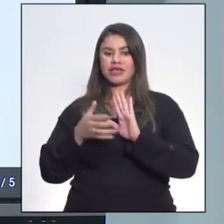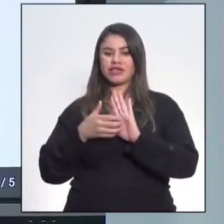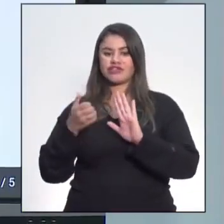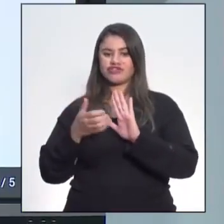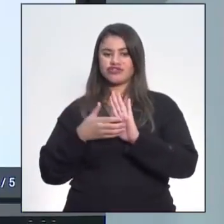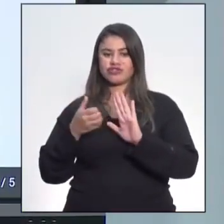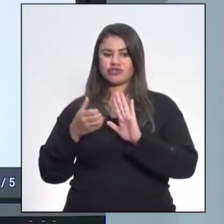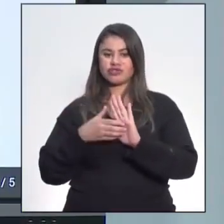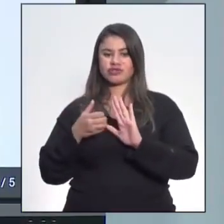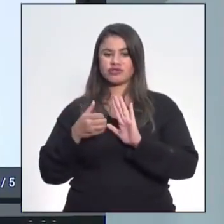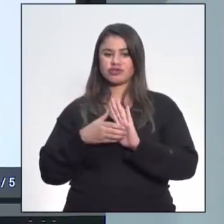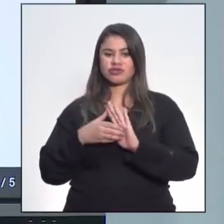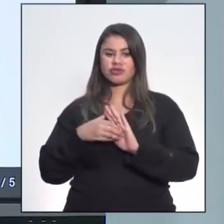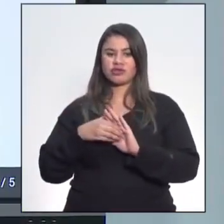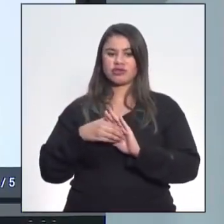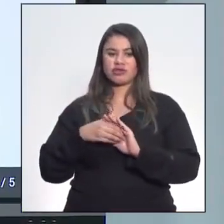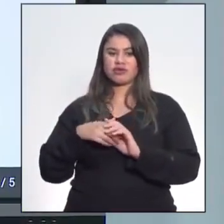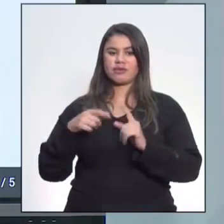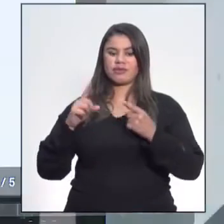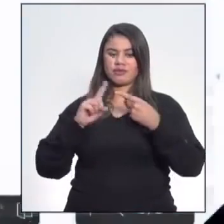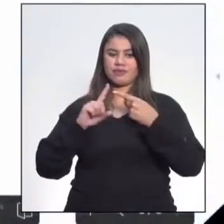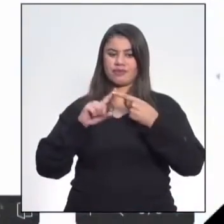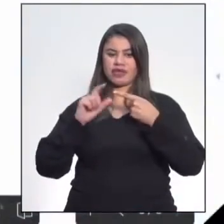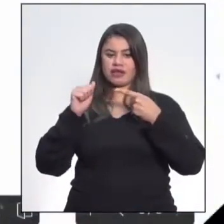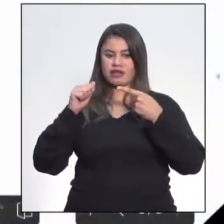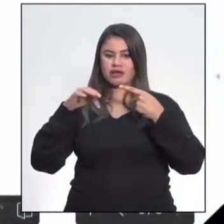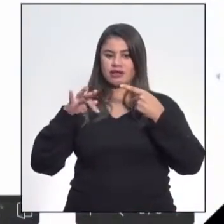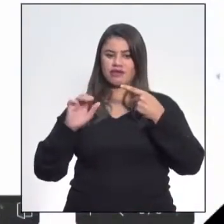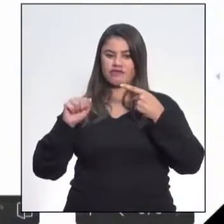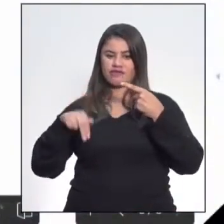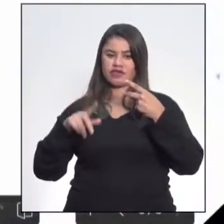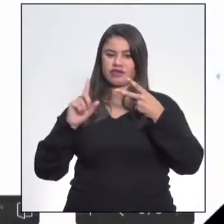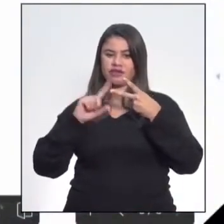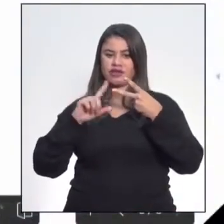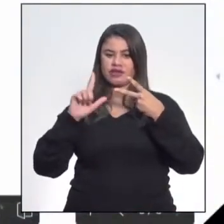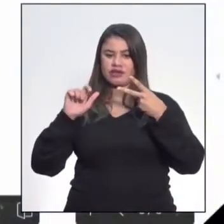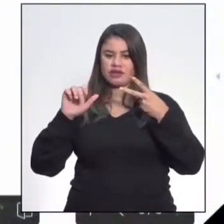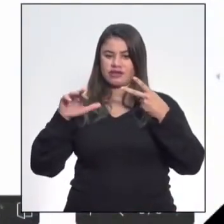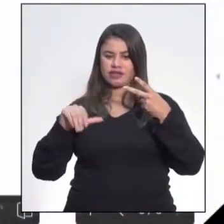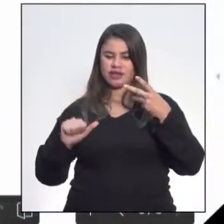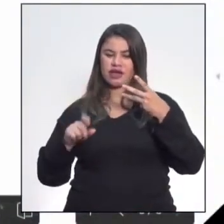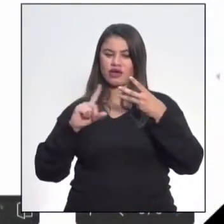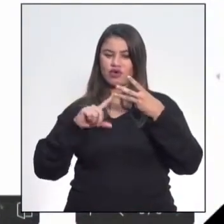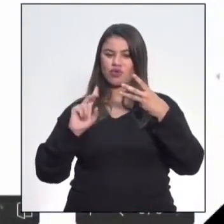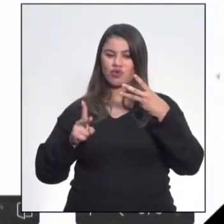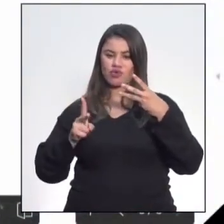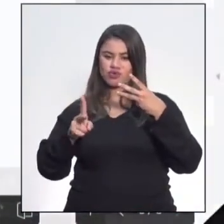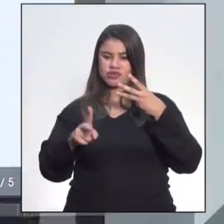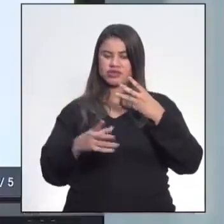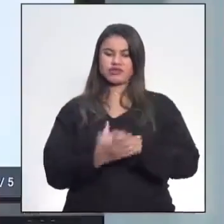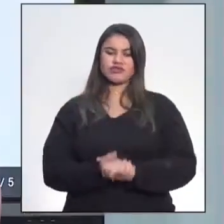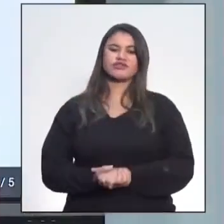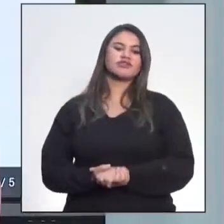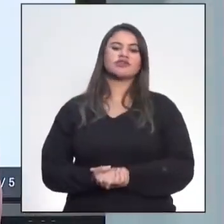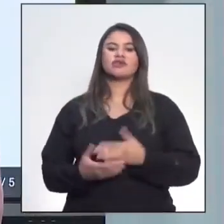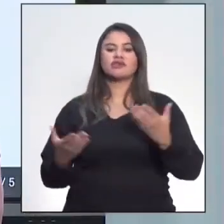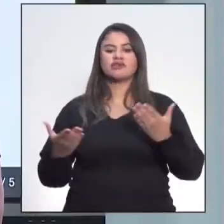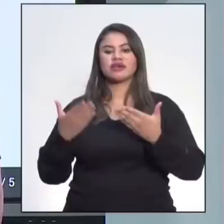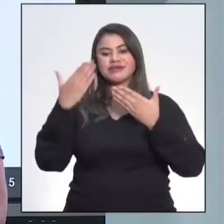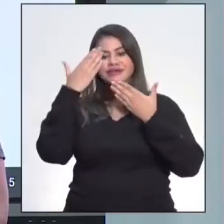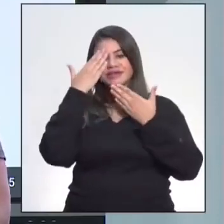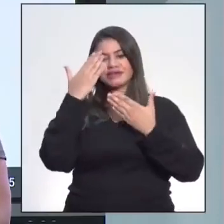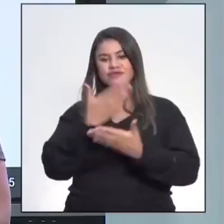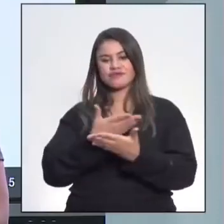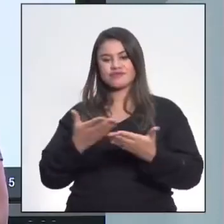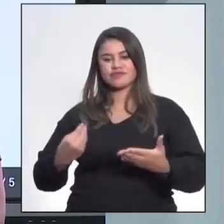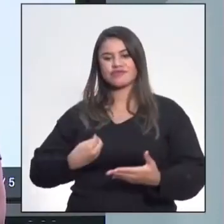essa é afim, essa é linear. E se a gente tirar o a, é função constante. Tudo bem? Bom, eu quero agradecer a presença